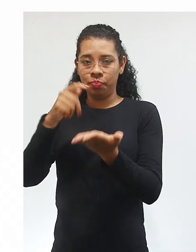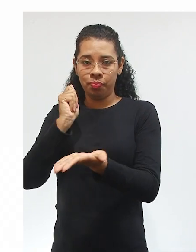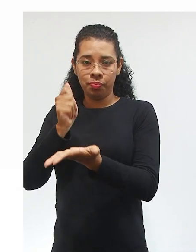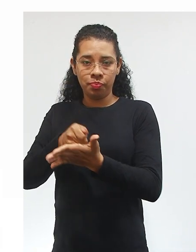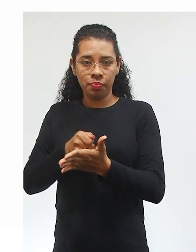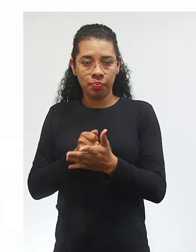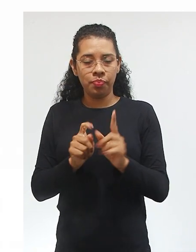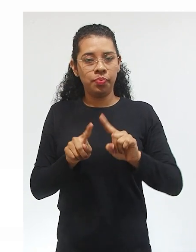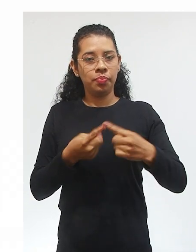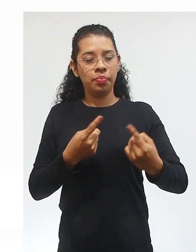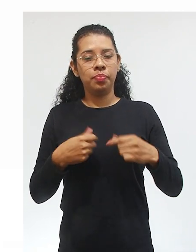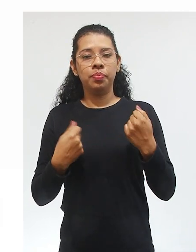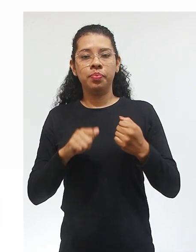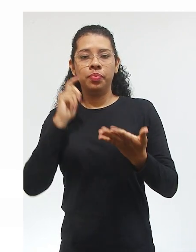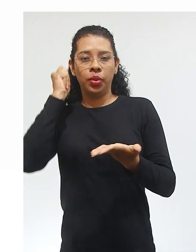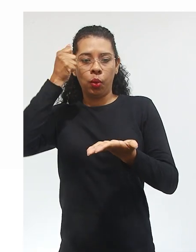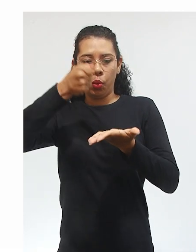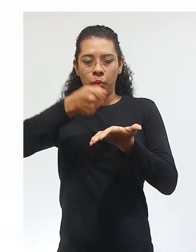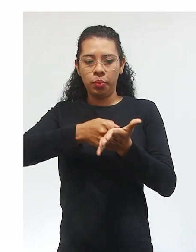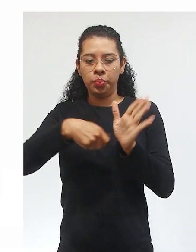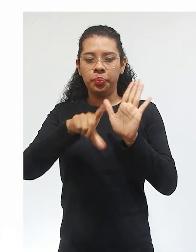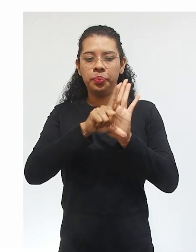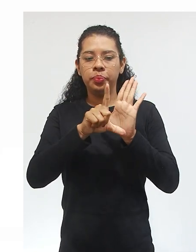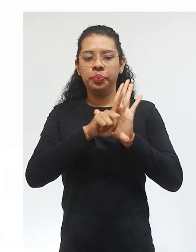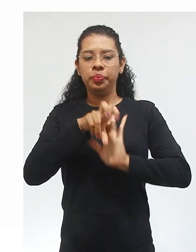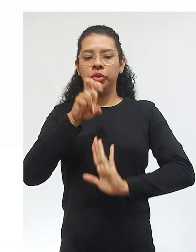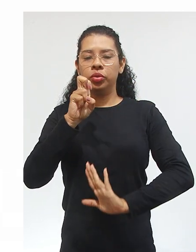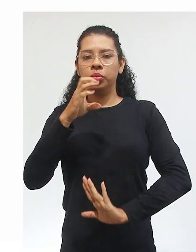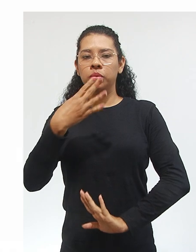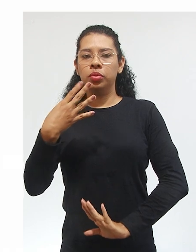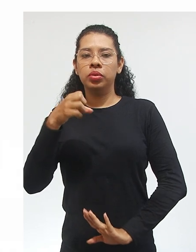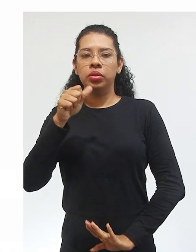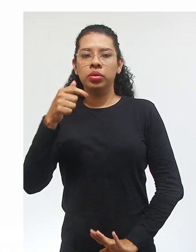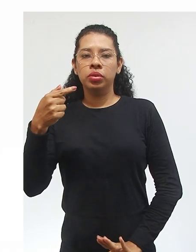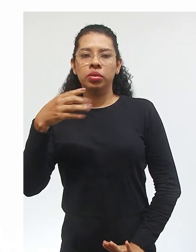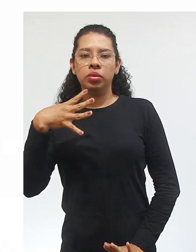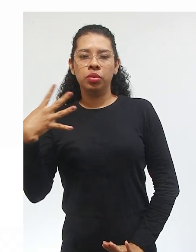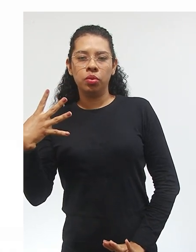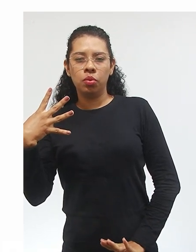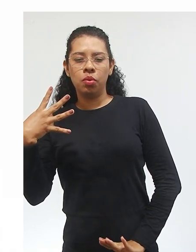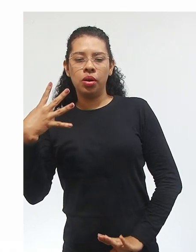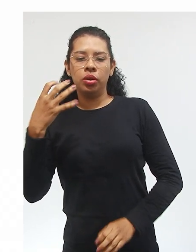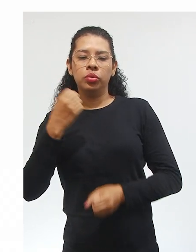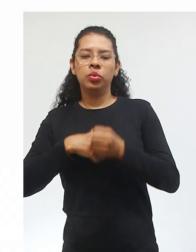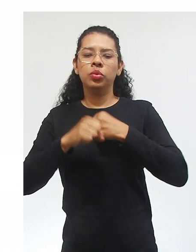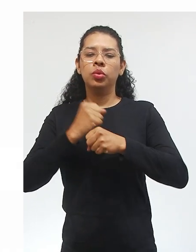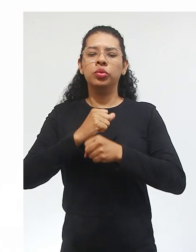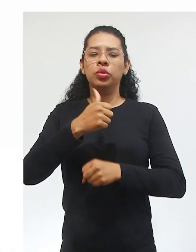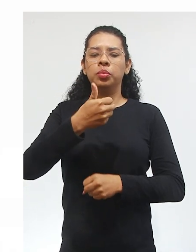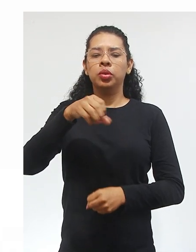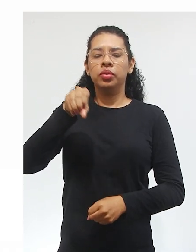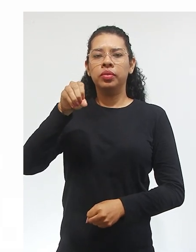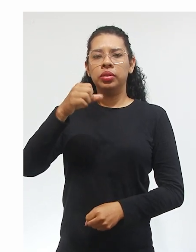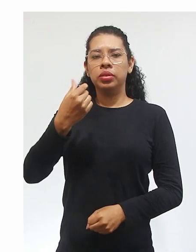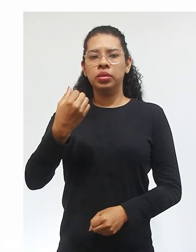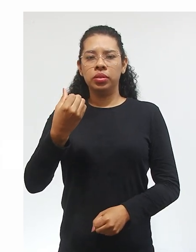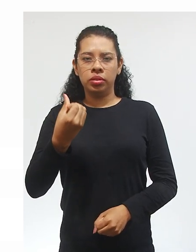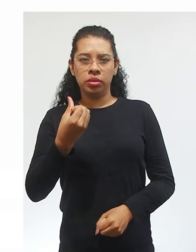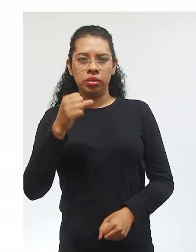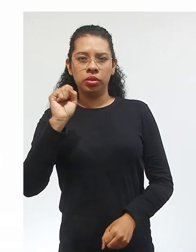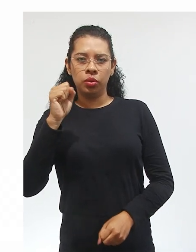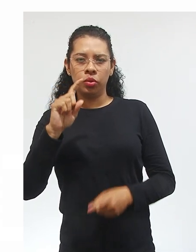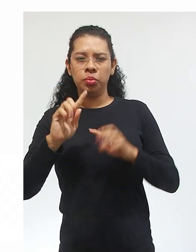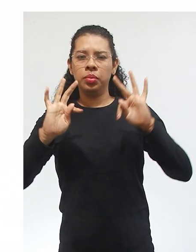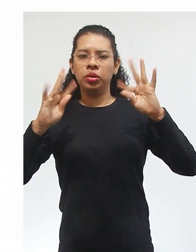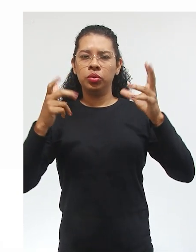é apenas obrigatório, pela lei aqui, ó, 5.474, né, lá de 68, para todas as pessoas jurídicas